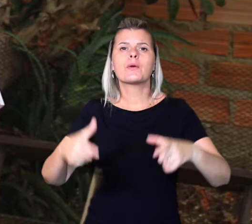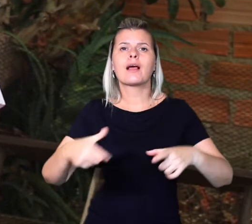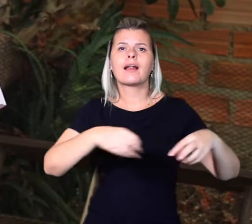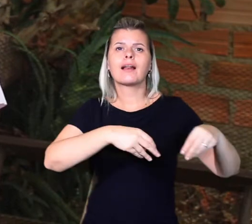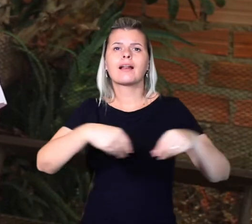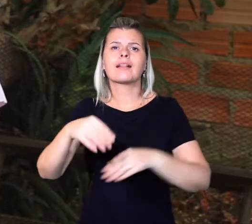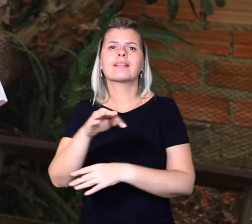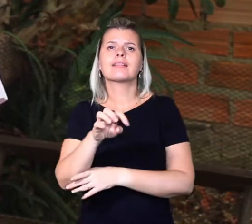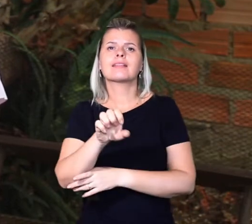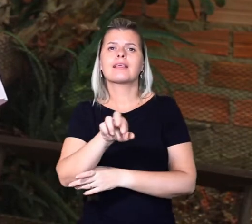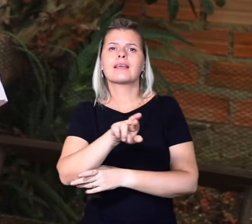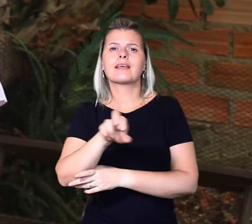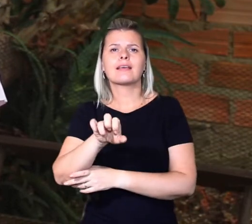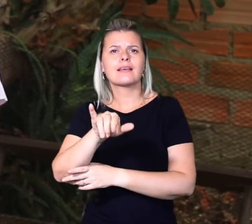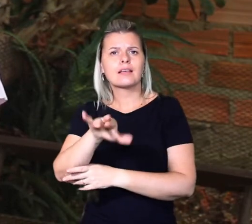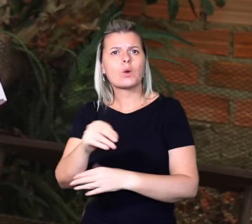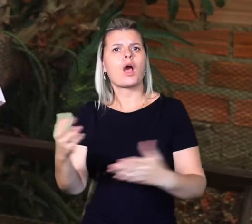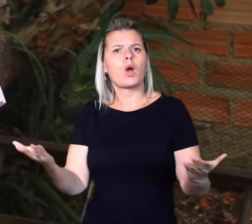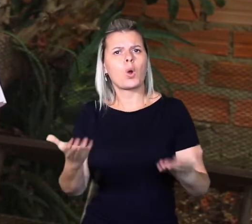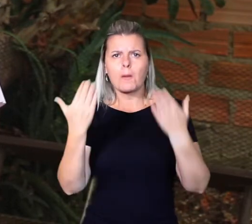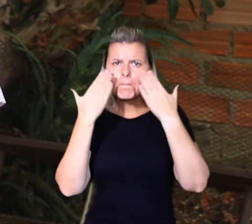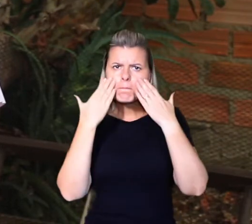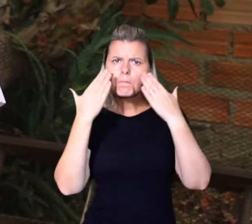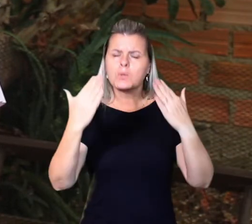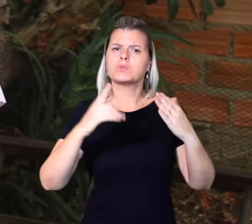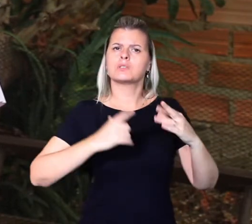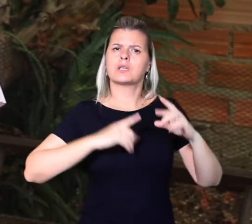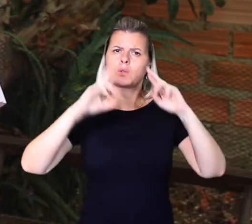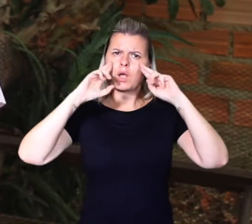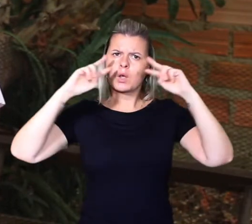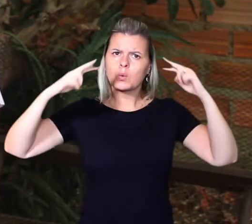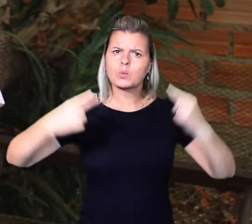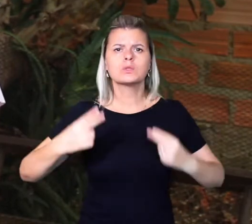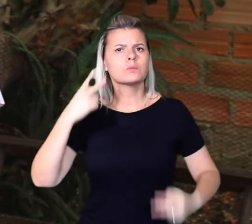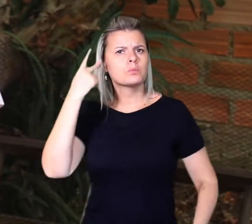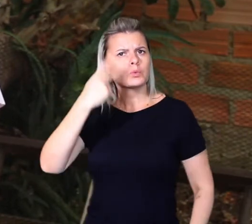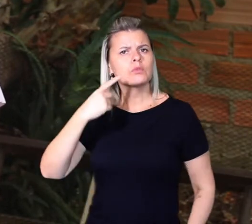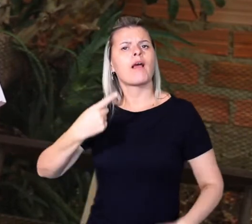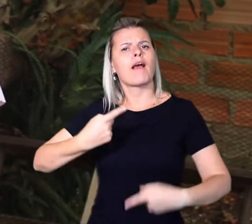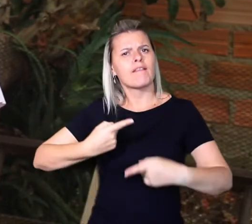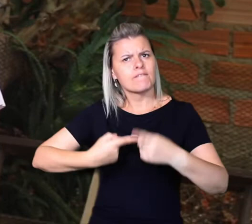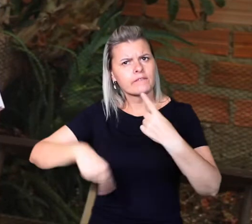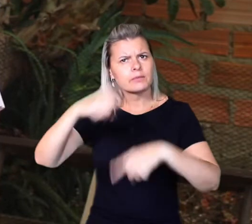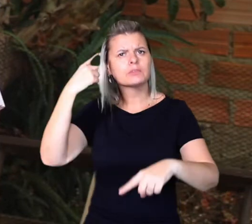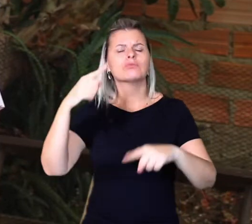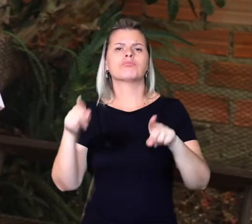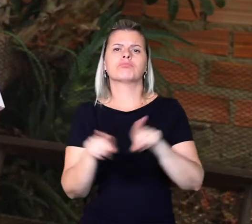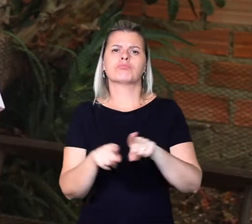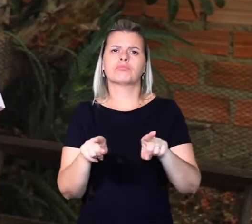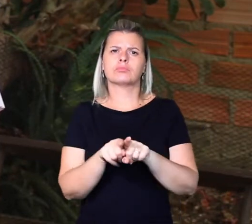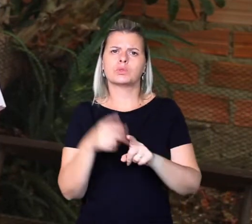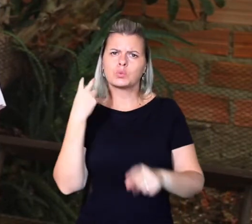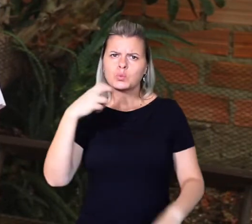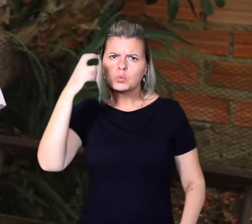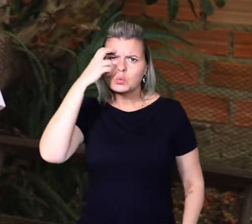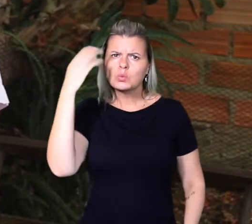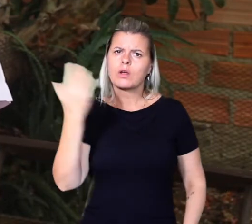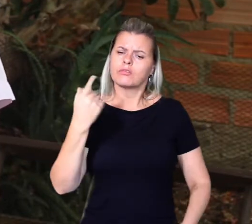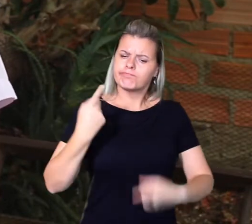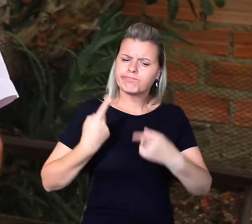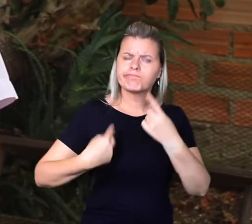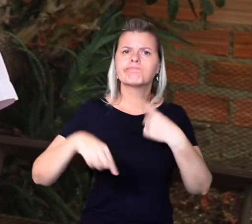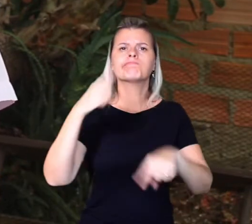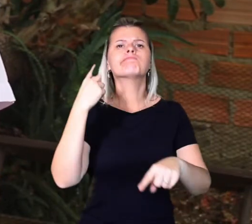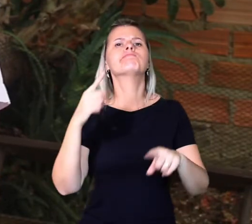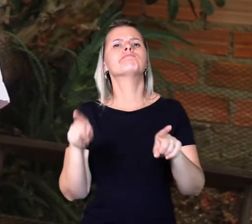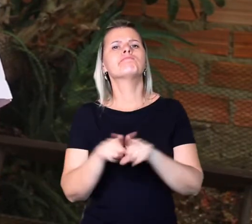estão se fortalecendo com reconhecimento político e afirmativo também, as suas culturas estão sendo afirmativas